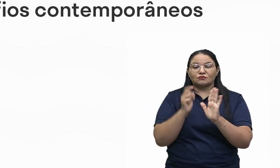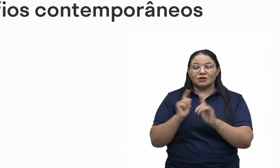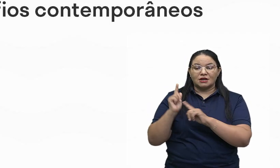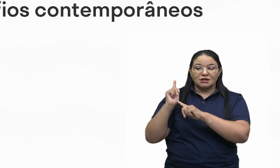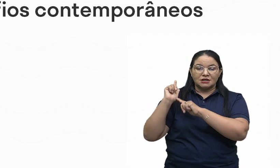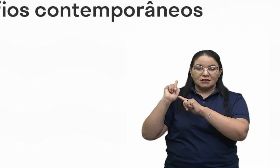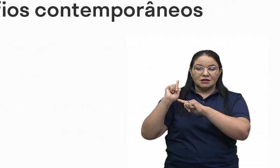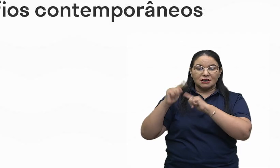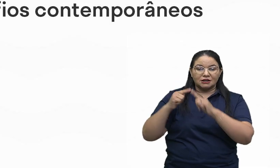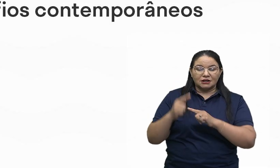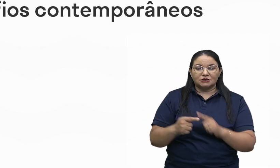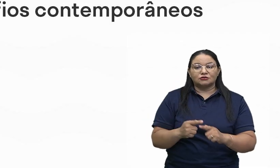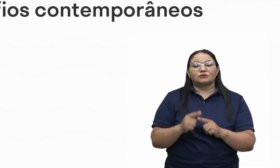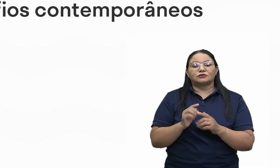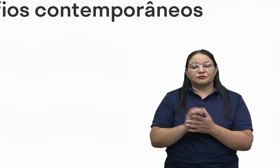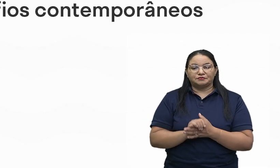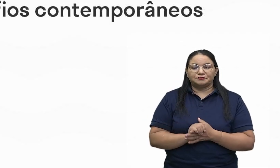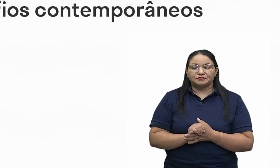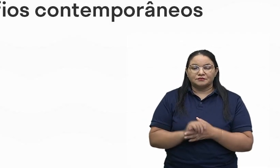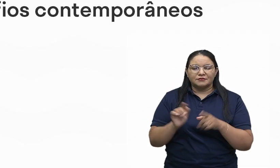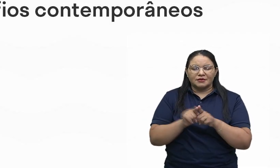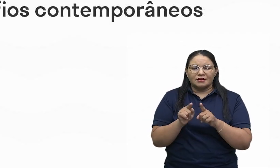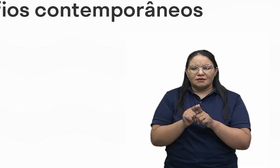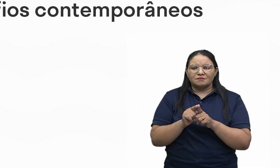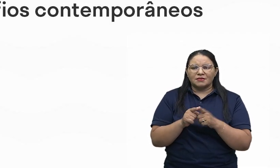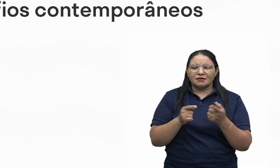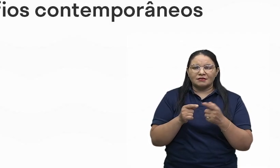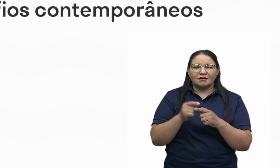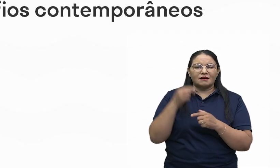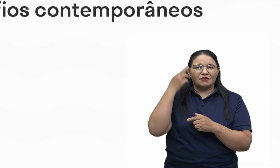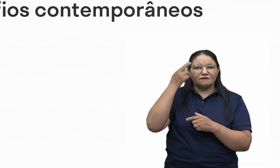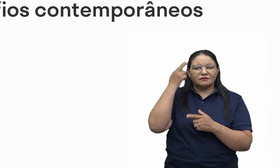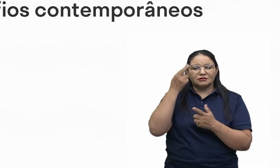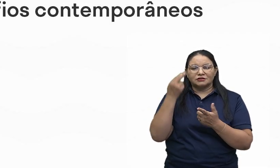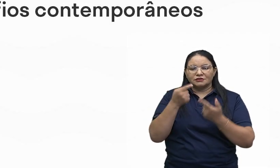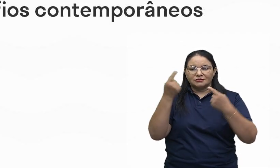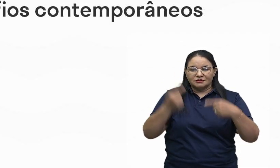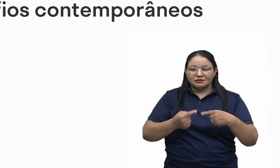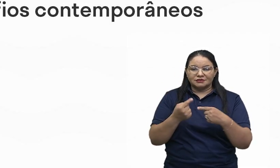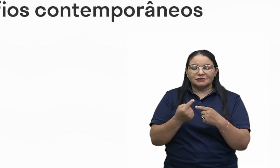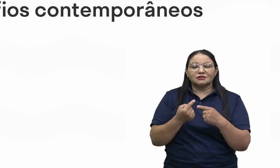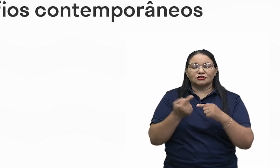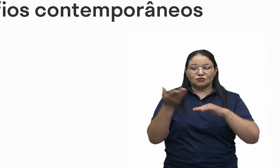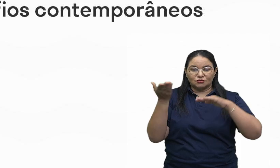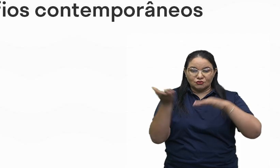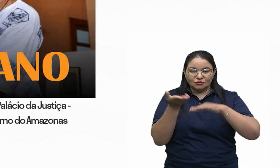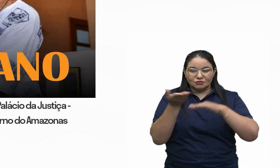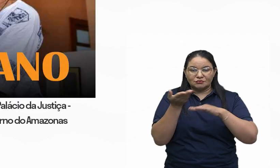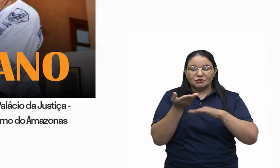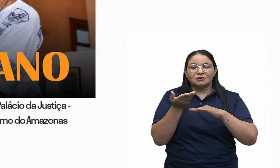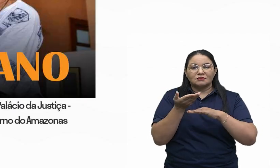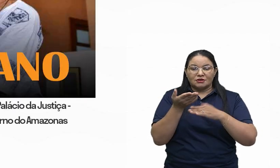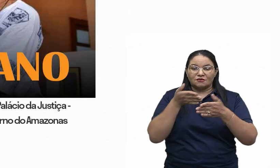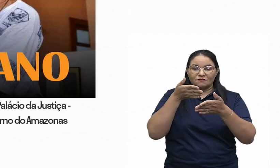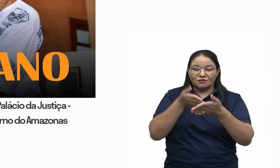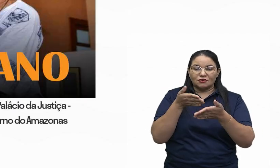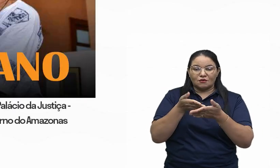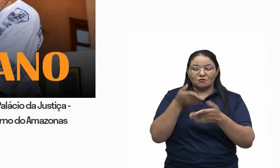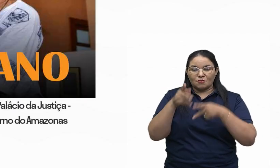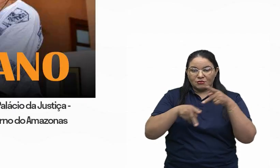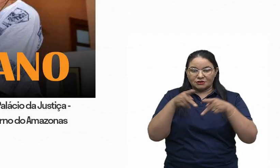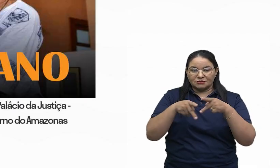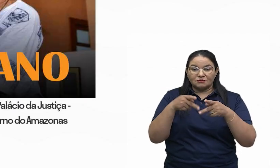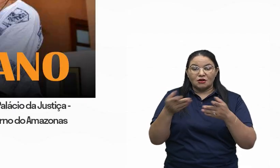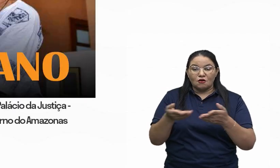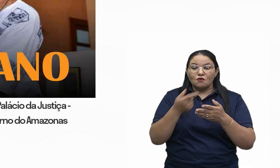de interagir com os desafios contemporâneos enfrentados pela população. E um artista que eu trago para a gente hoje